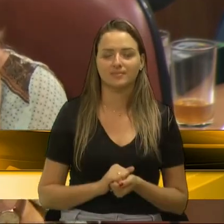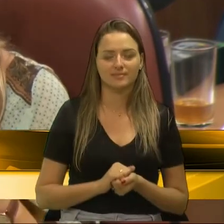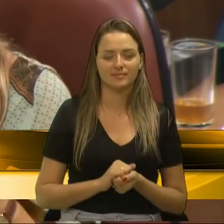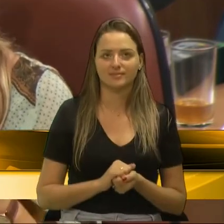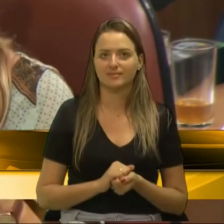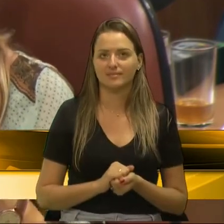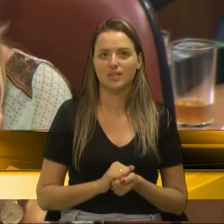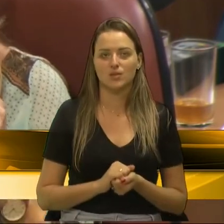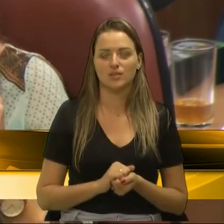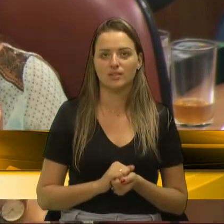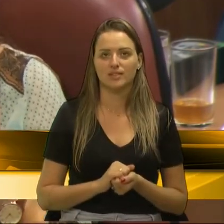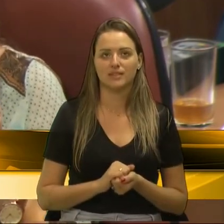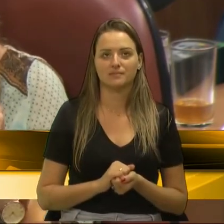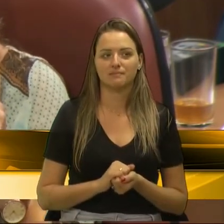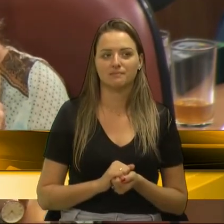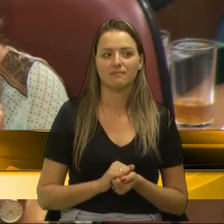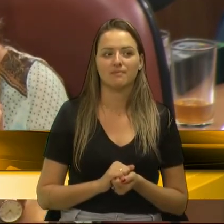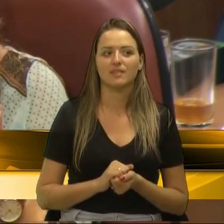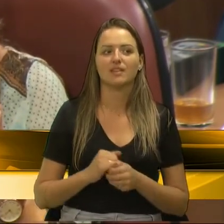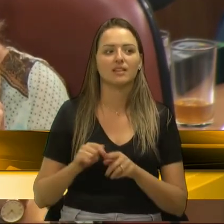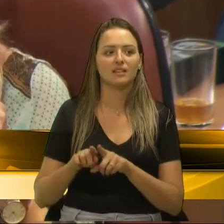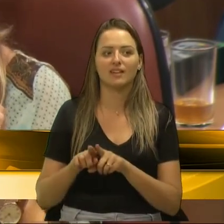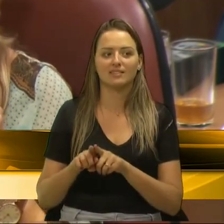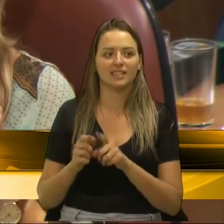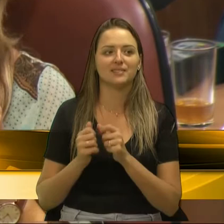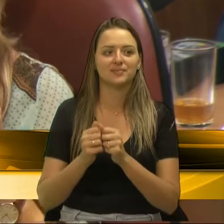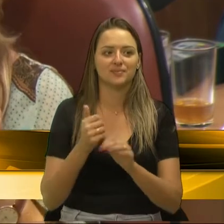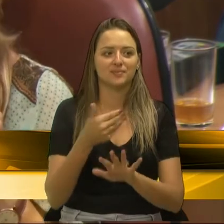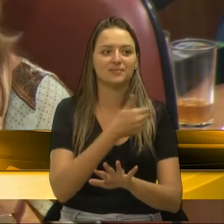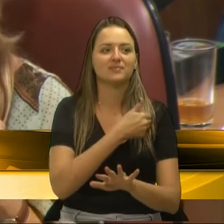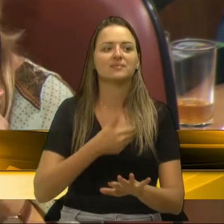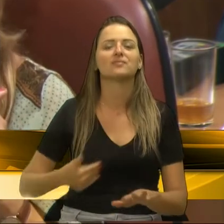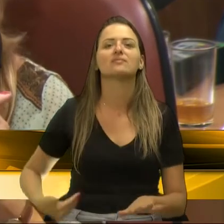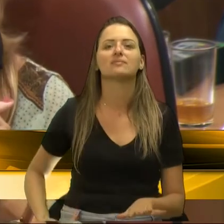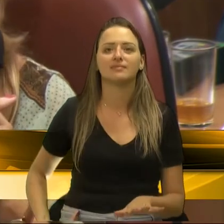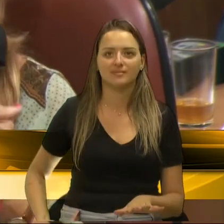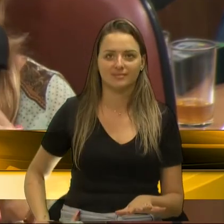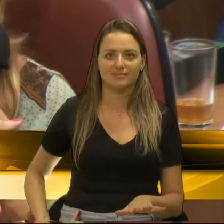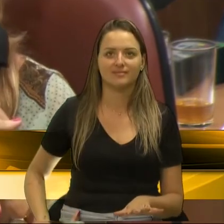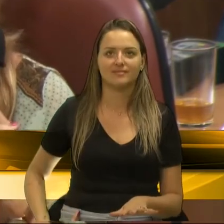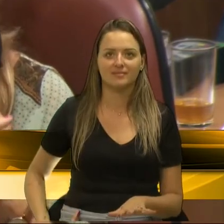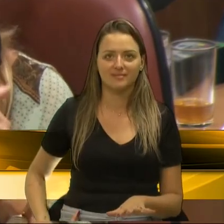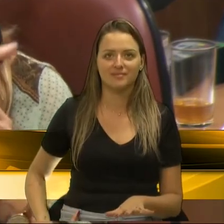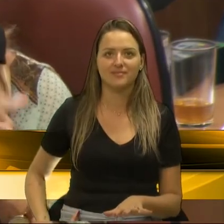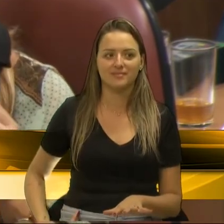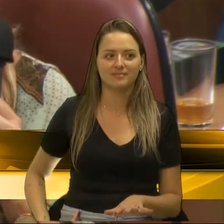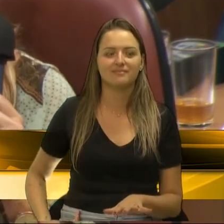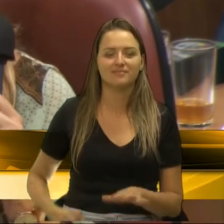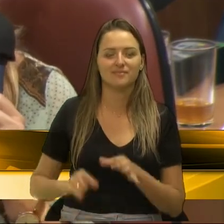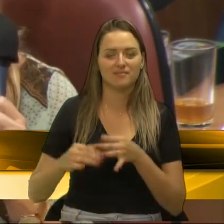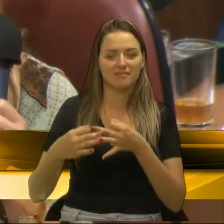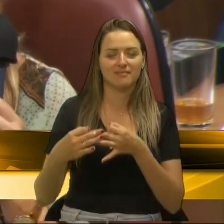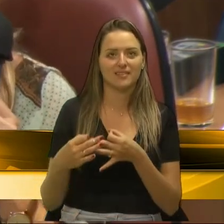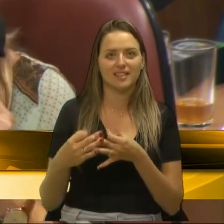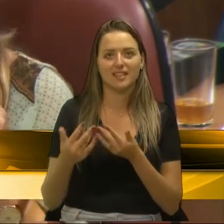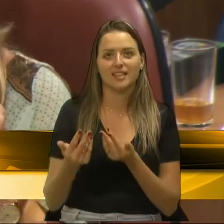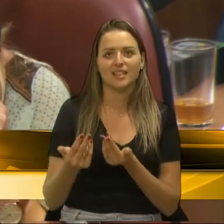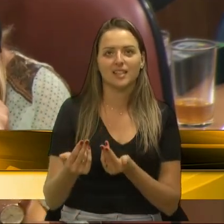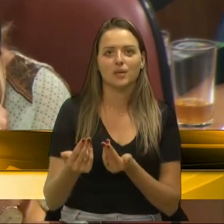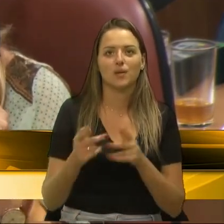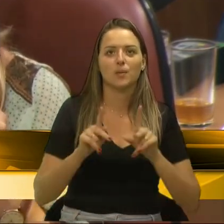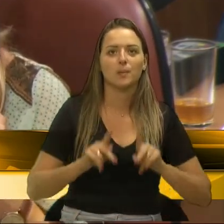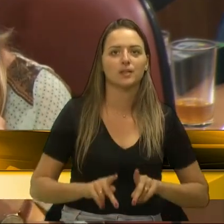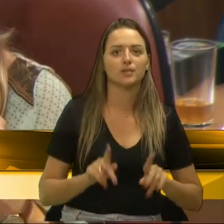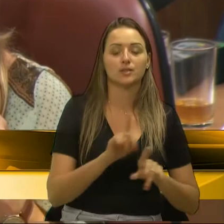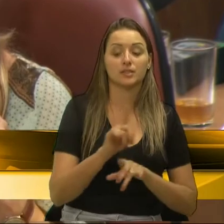pesquisa e vimos que, neste último governo, tinha uma curva completamente descendente de pessoas que não estavam